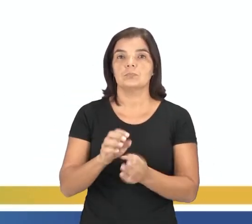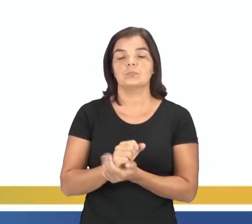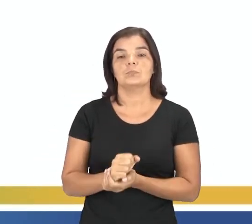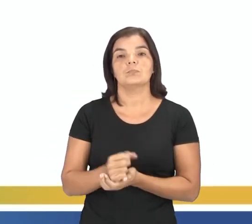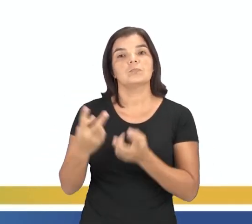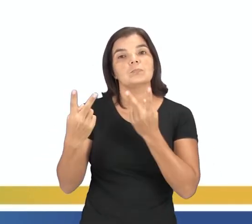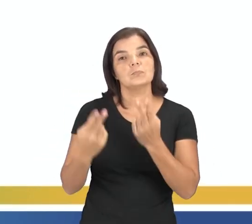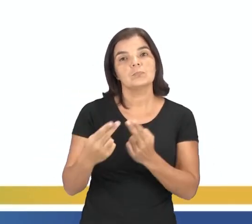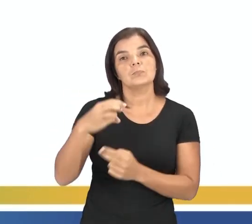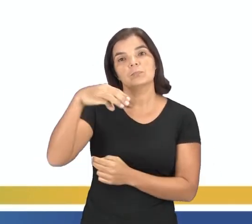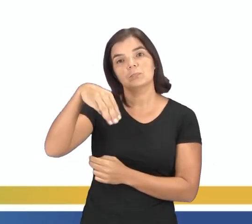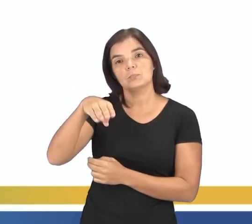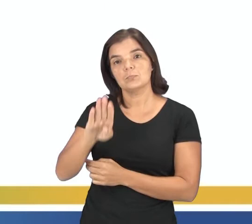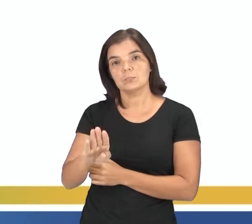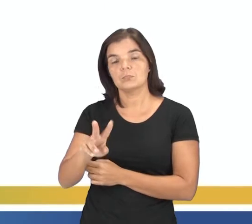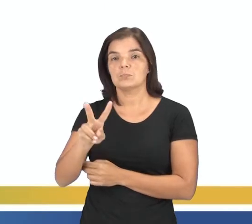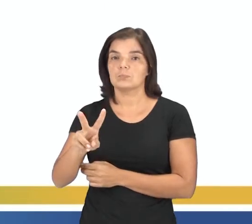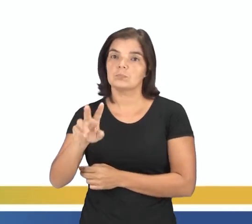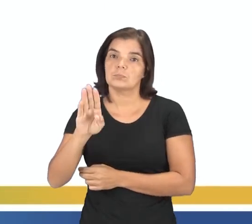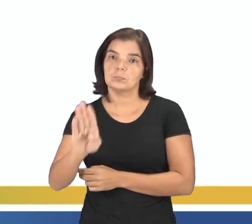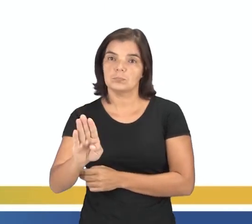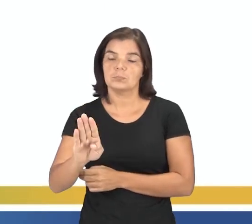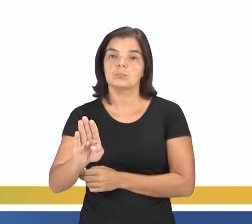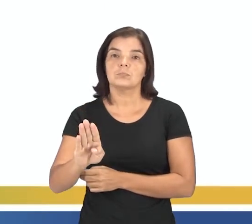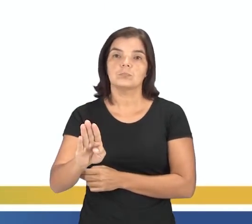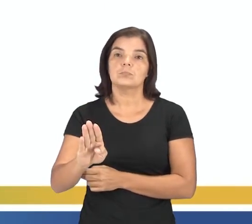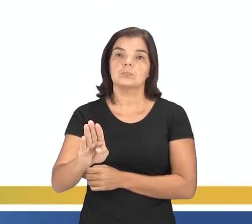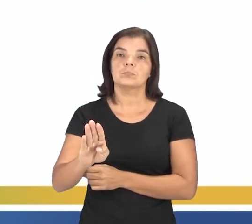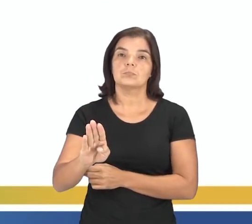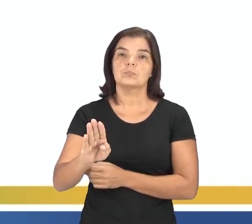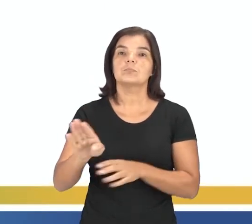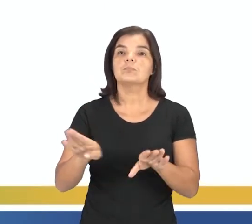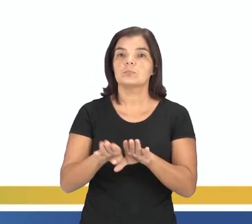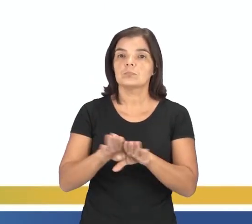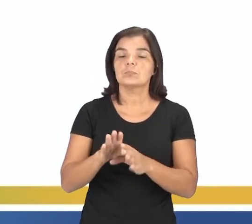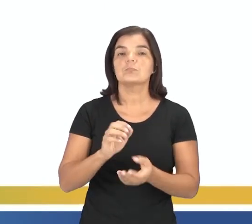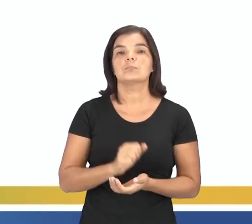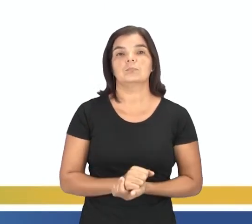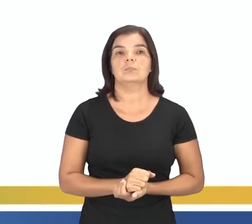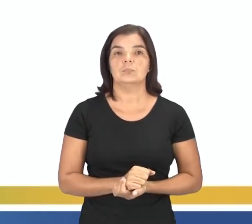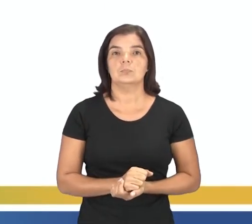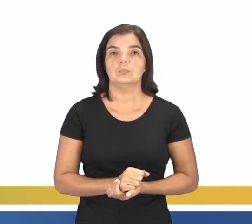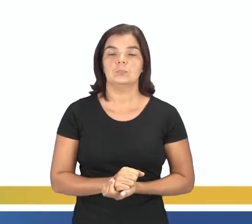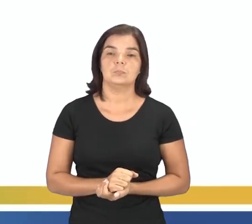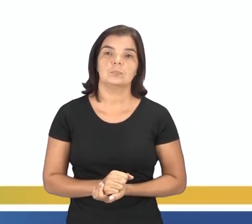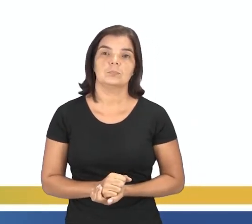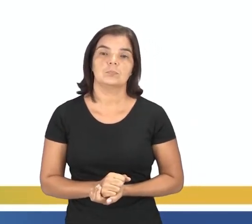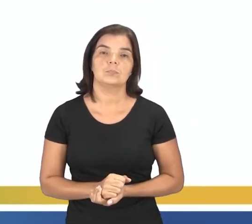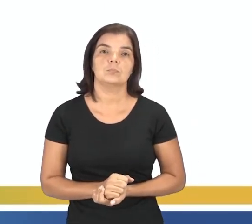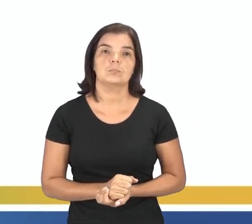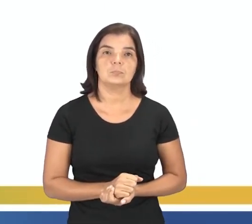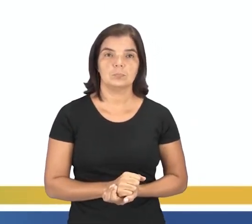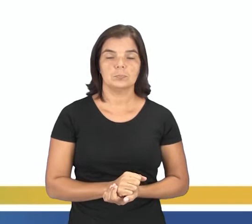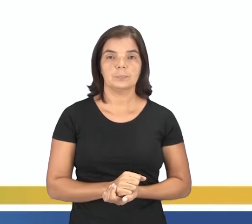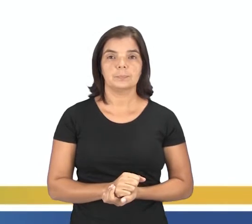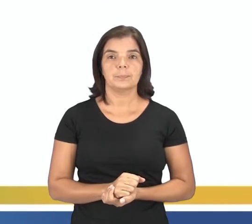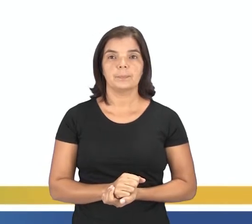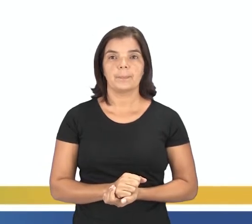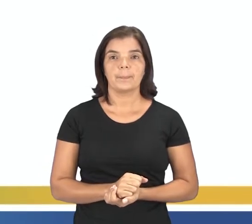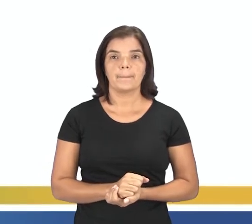mesma maneira, no caso do corpo B, ou do veículo B, massa de B vezes a velocidade de linha de